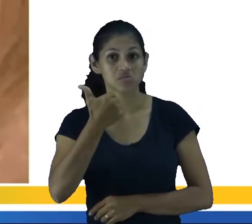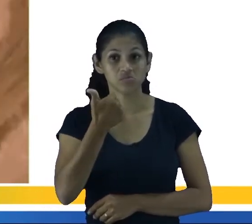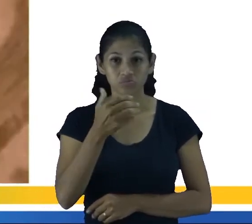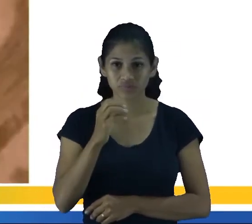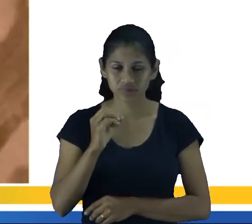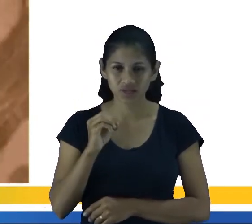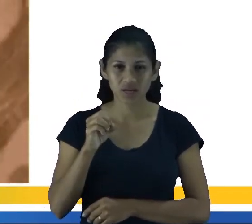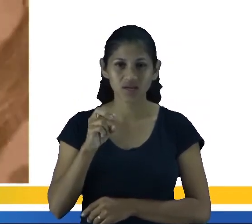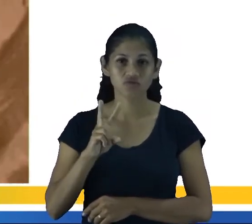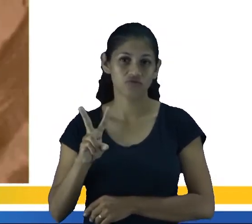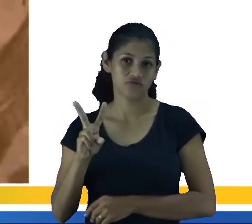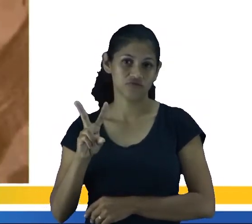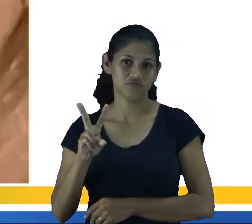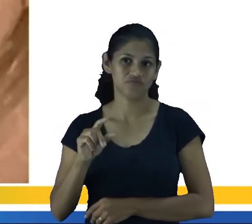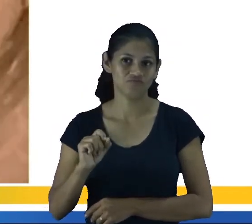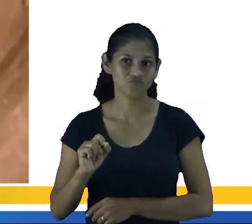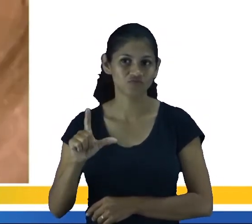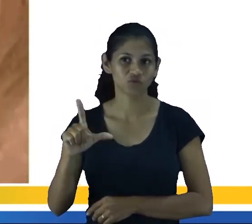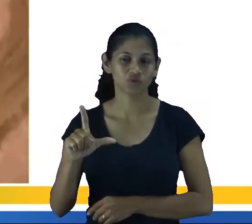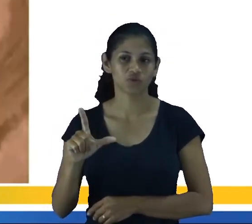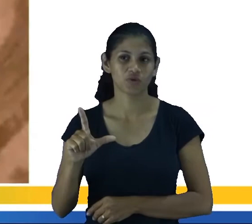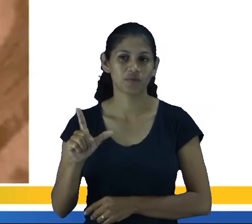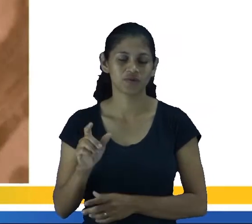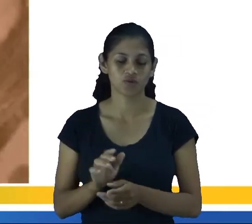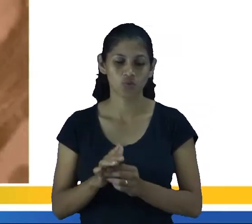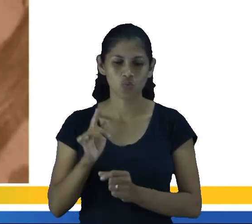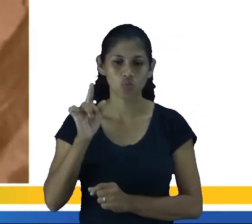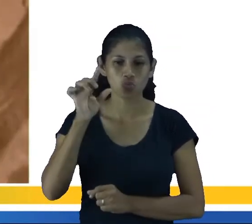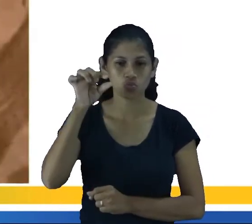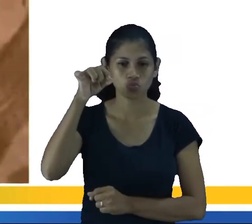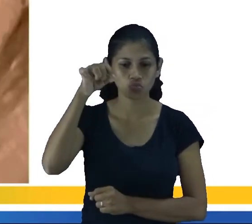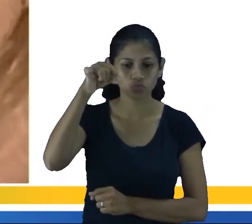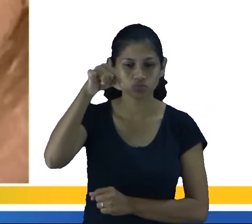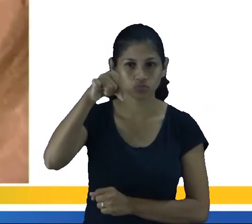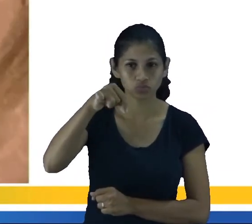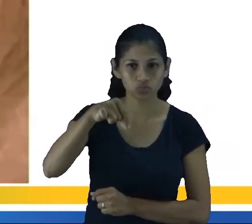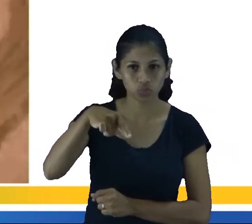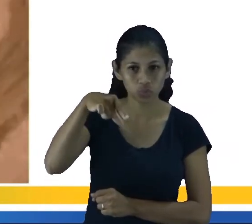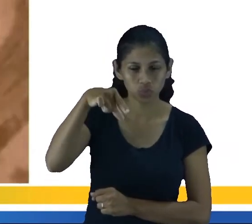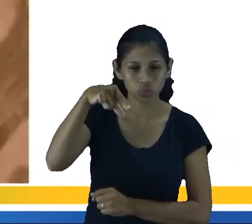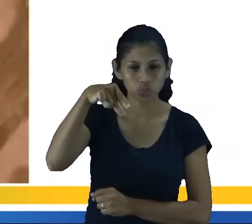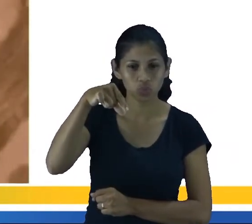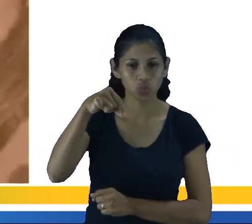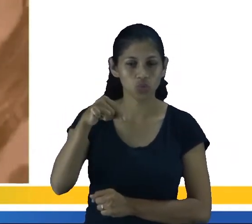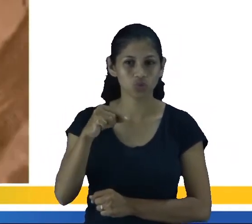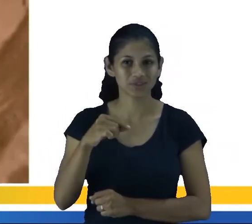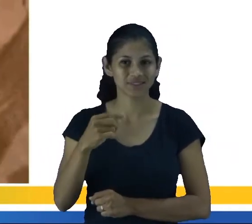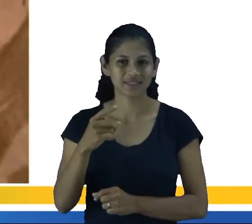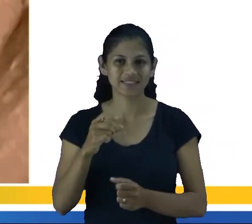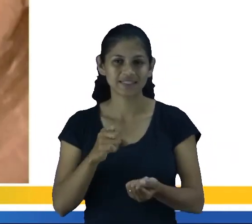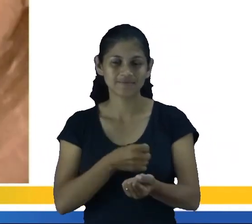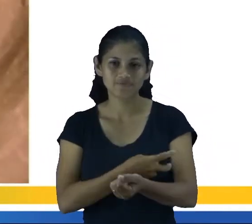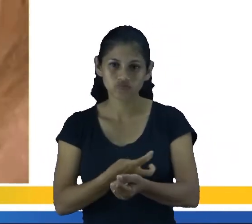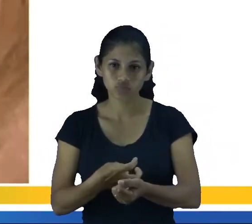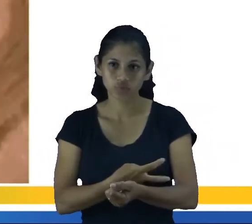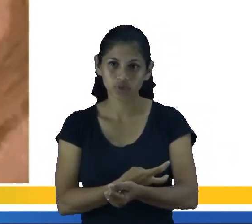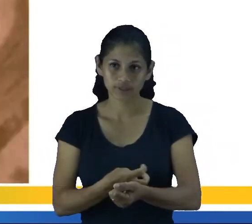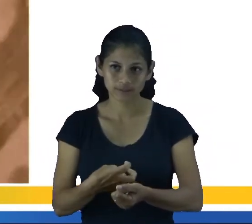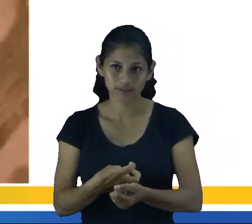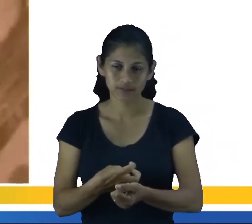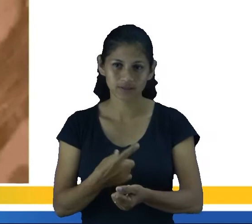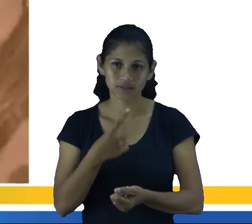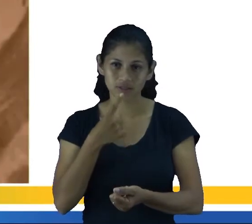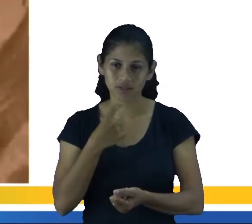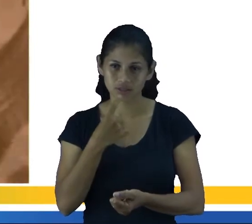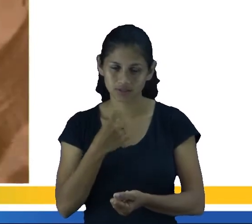100 volumes. Então, a gente coloca ali uma gotinha de sangue e aí o quê? Ela vai fazer essa produção gigantesca de espuma ali